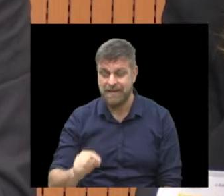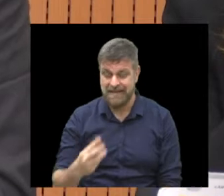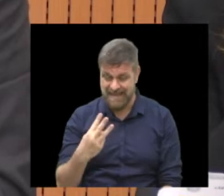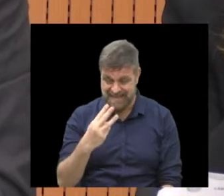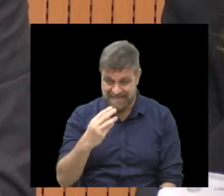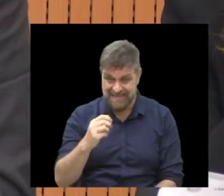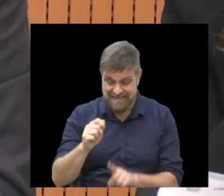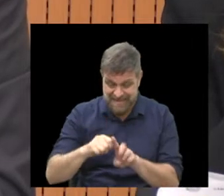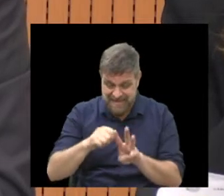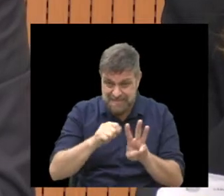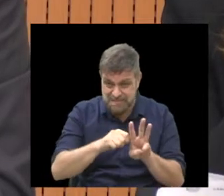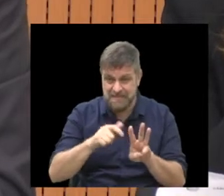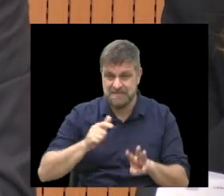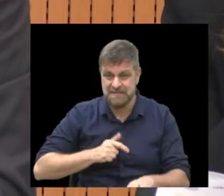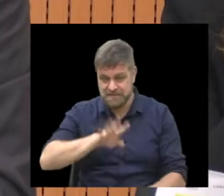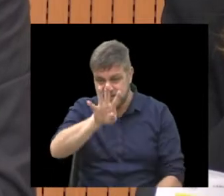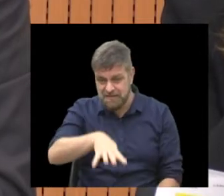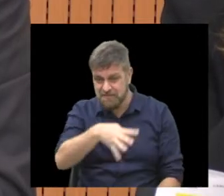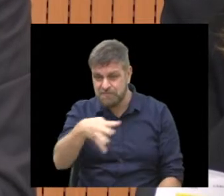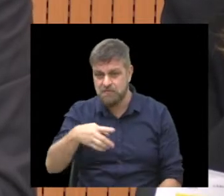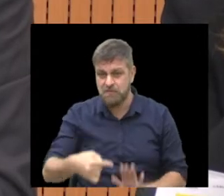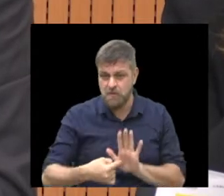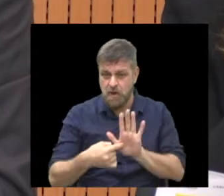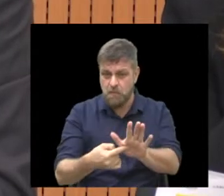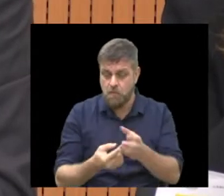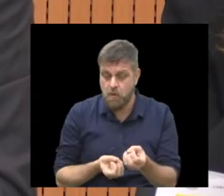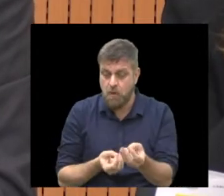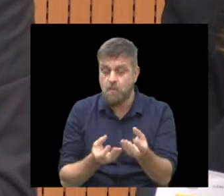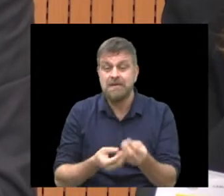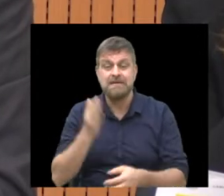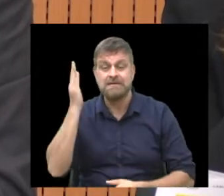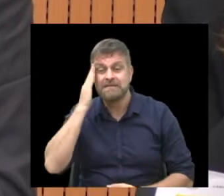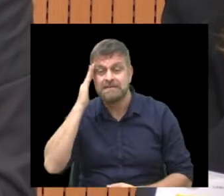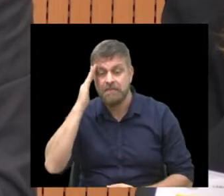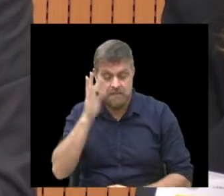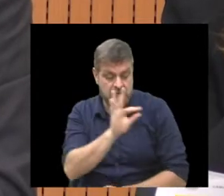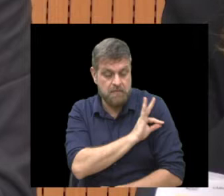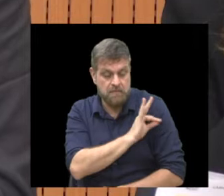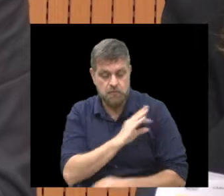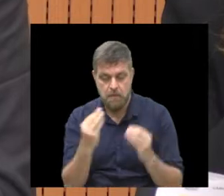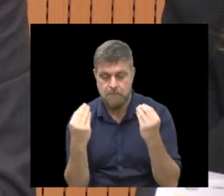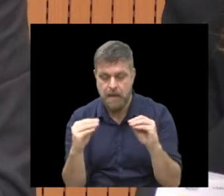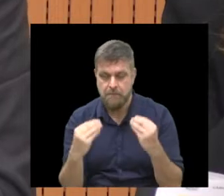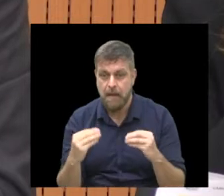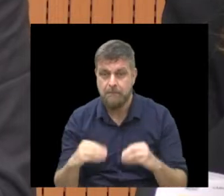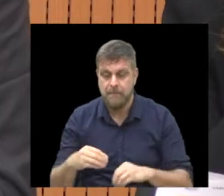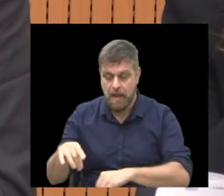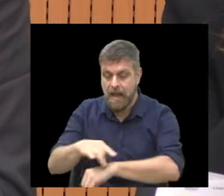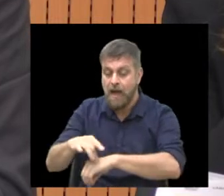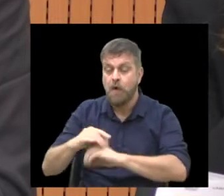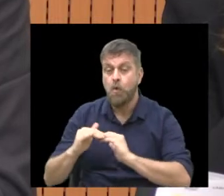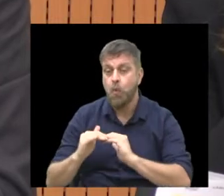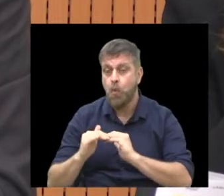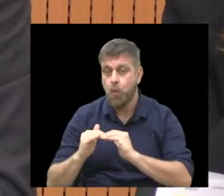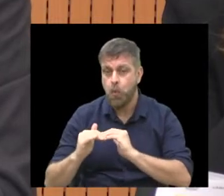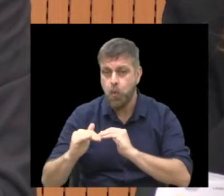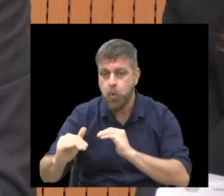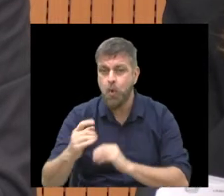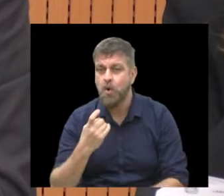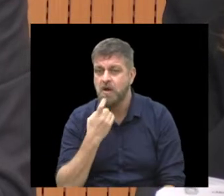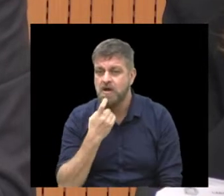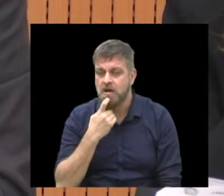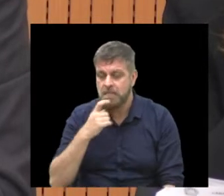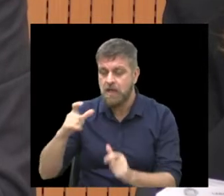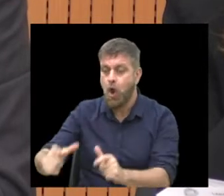publicação trimestral do cronograma de pavimentação dos logradouros públicos do município de Campinas pelo Poder Executivo. Parecer da Comissão de